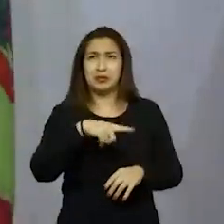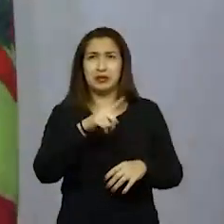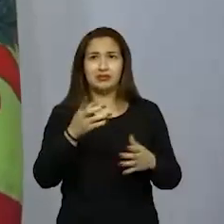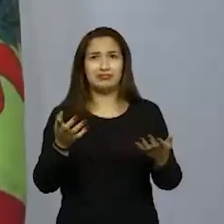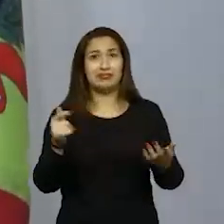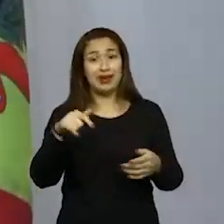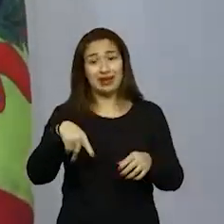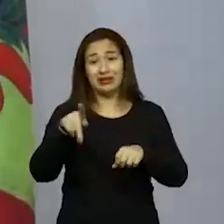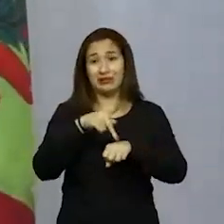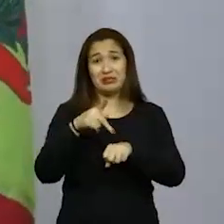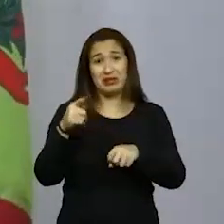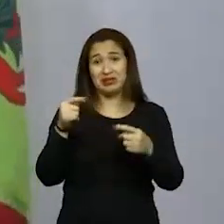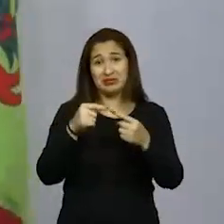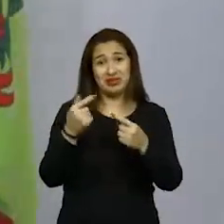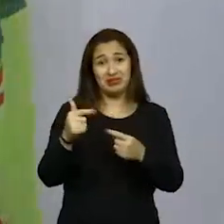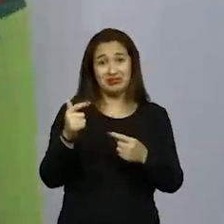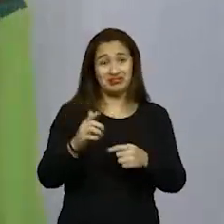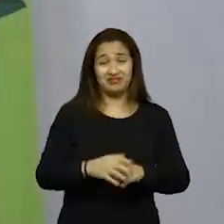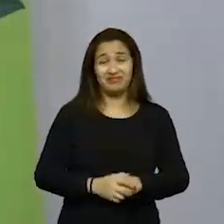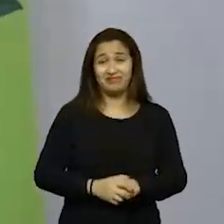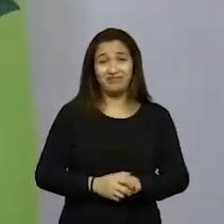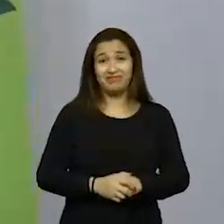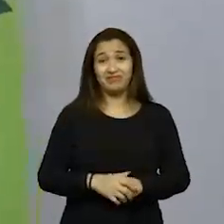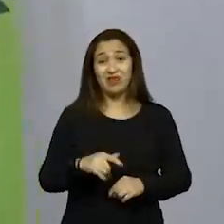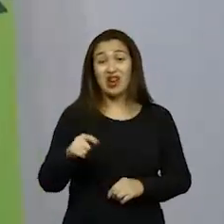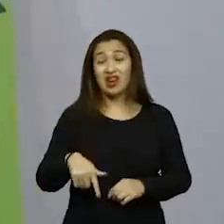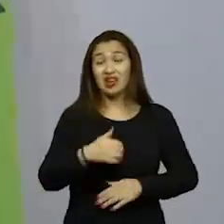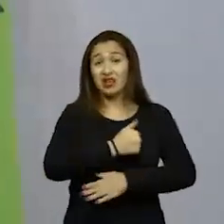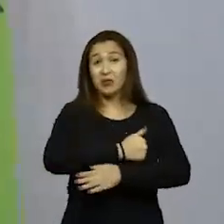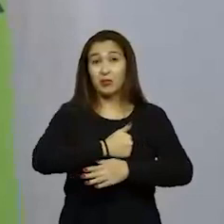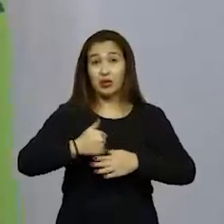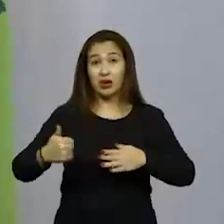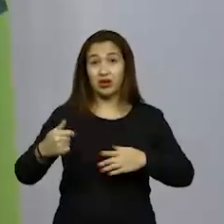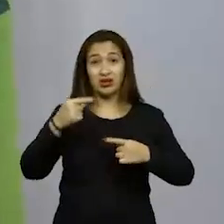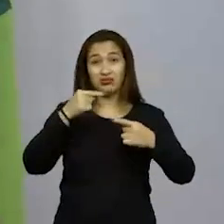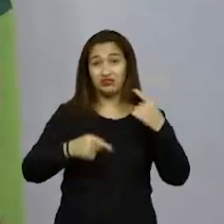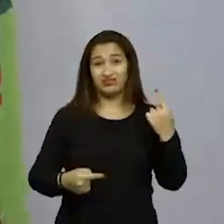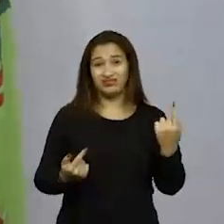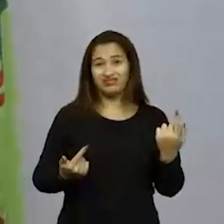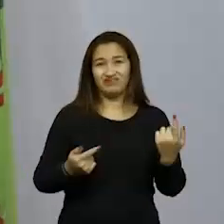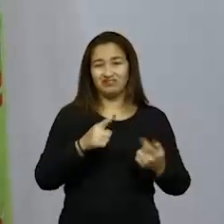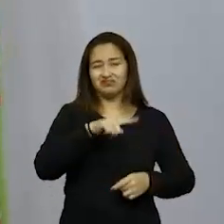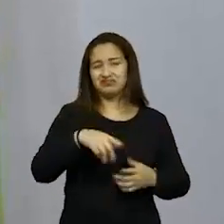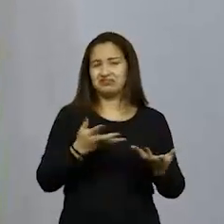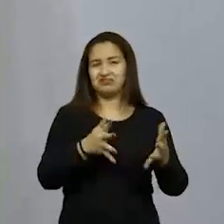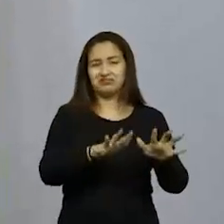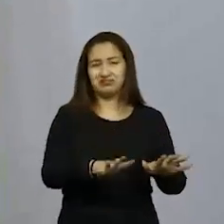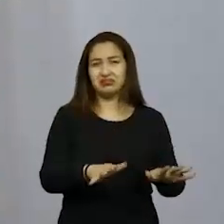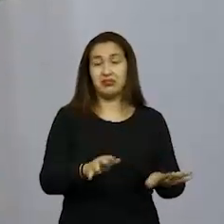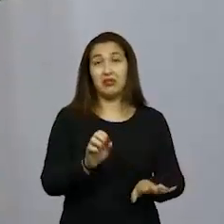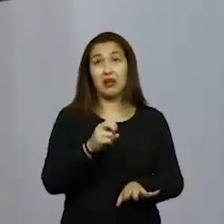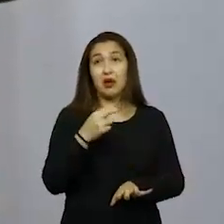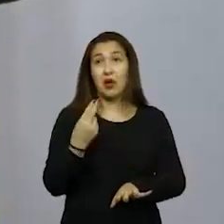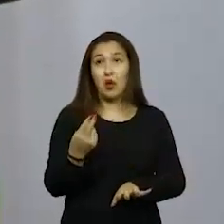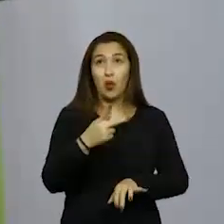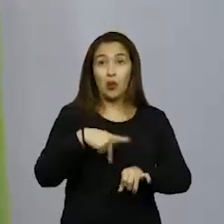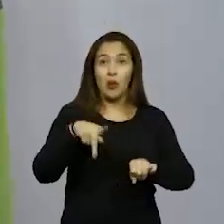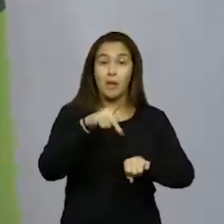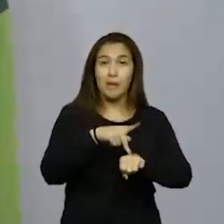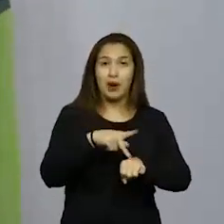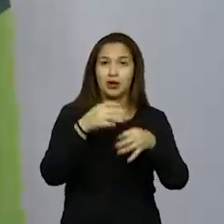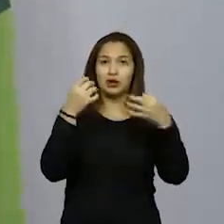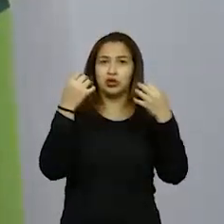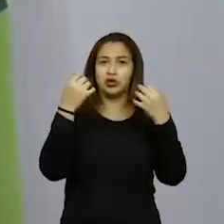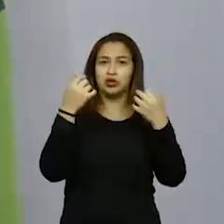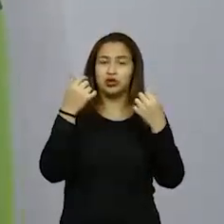somos. Nós abrimos mão da nossa moralidade, nós abrimos mão de termos um país decente,